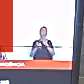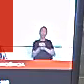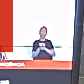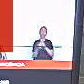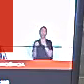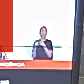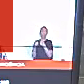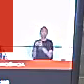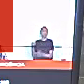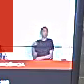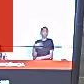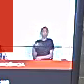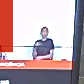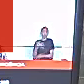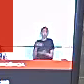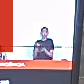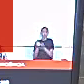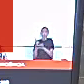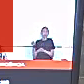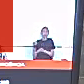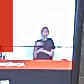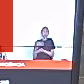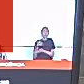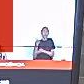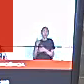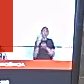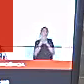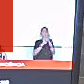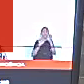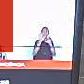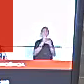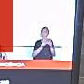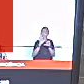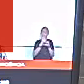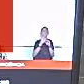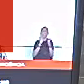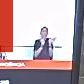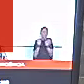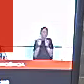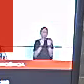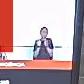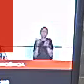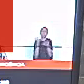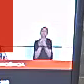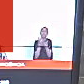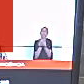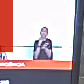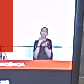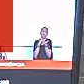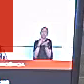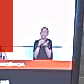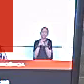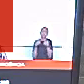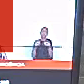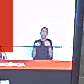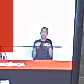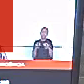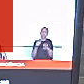real. Aquela logo é alguma coisa ainda adaptada e que a lei ainda não